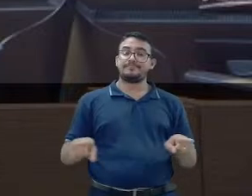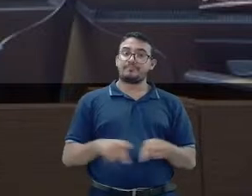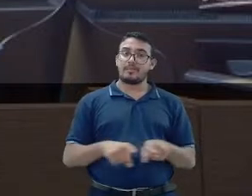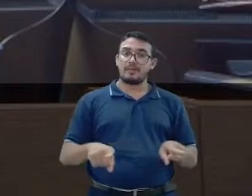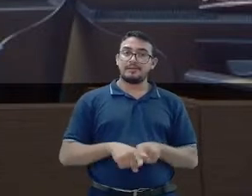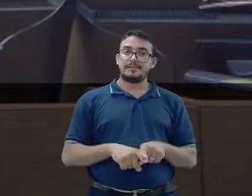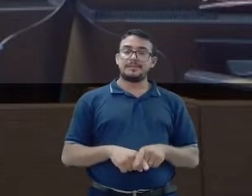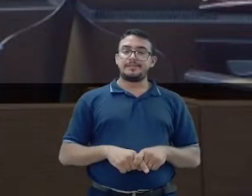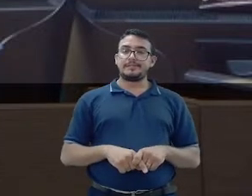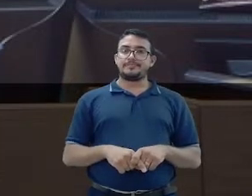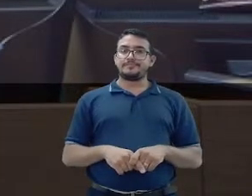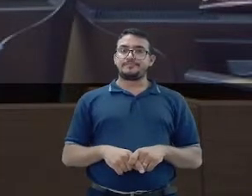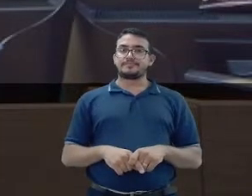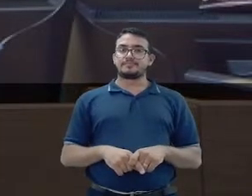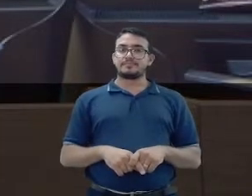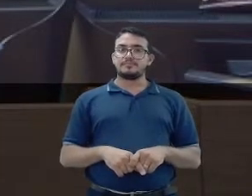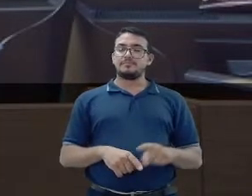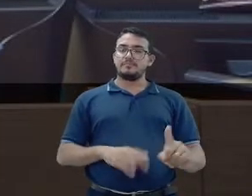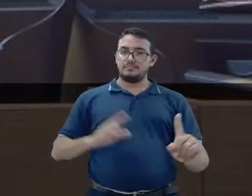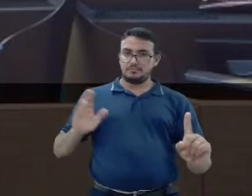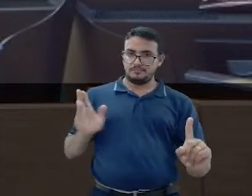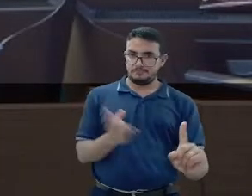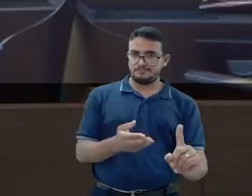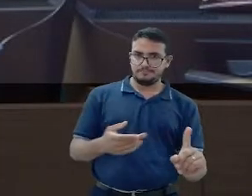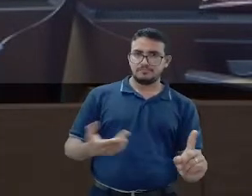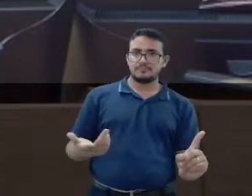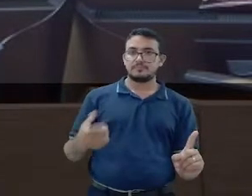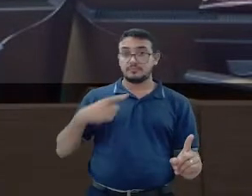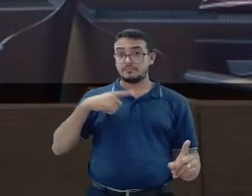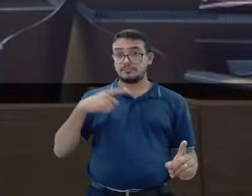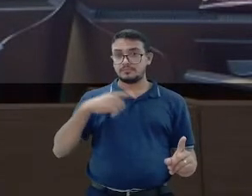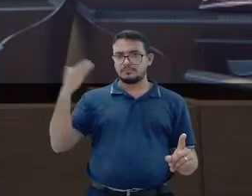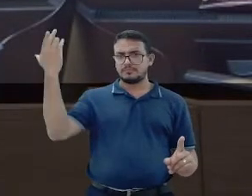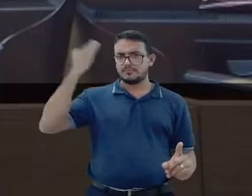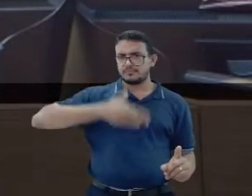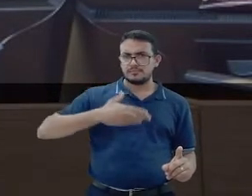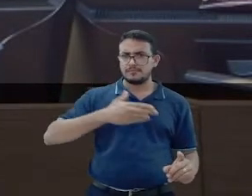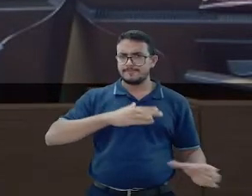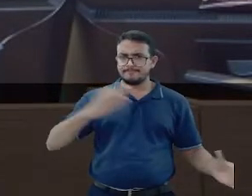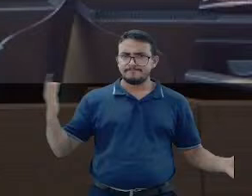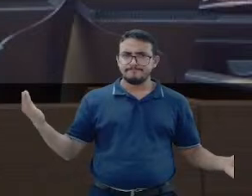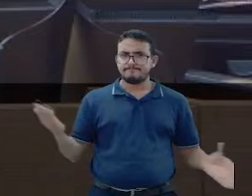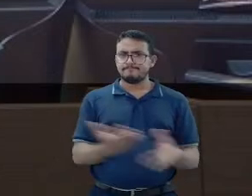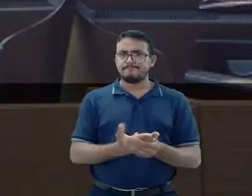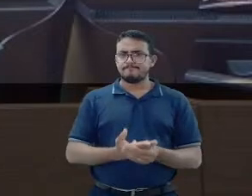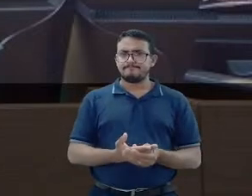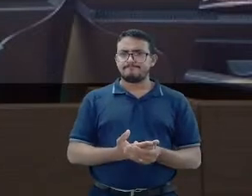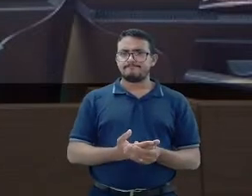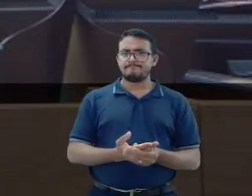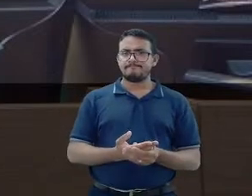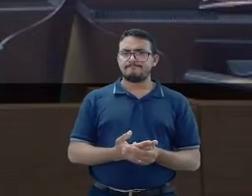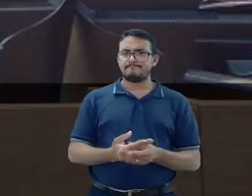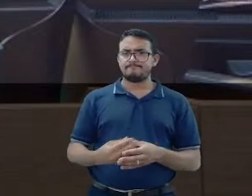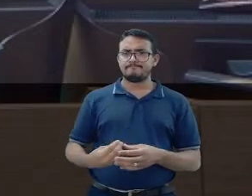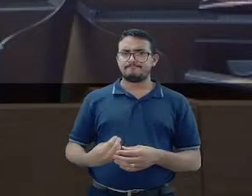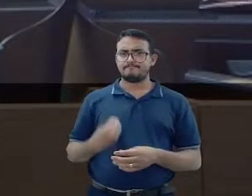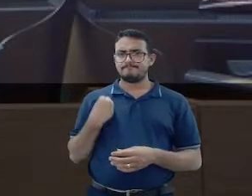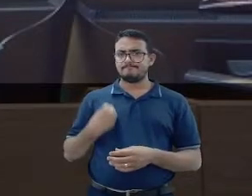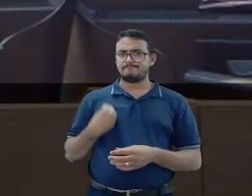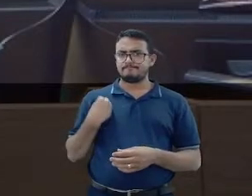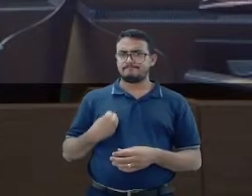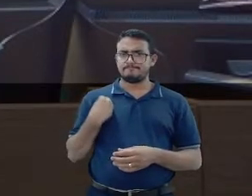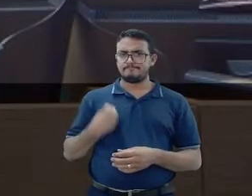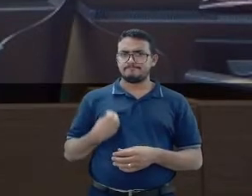da recorrente, não se extrai das provas existentes nos autos a presença inequívoca do concomitante